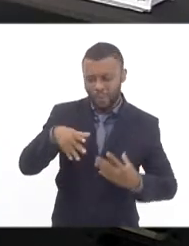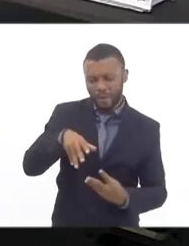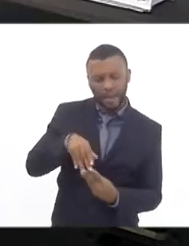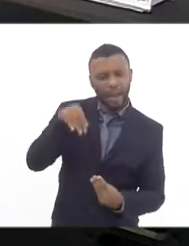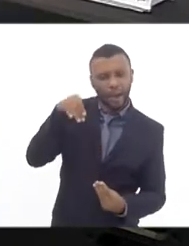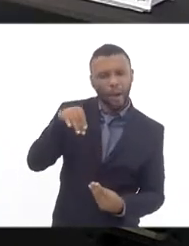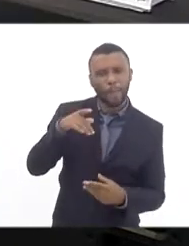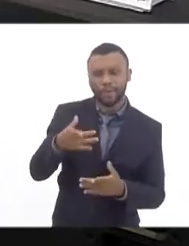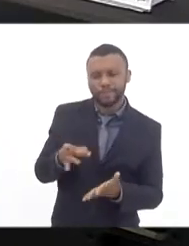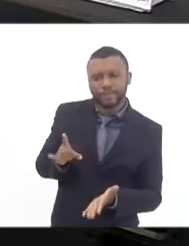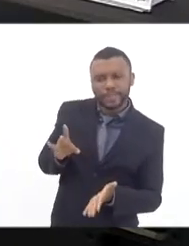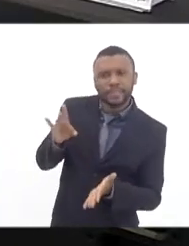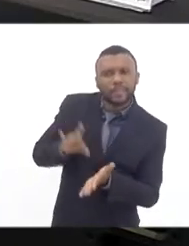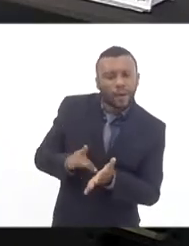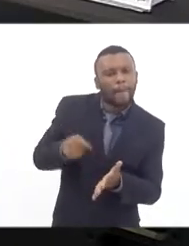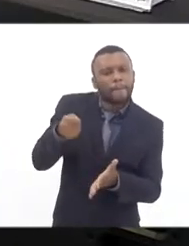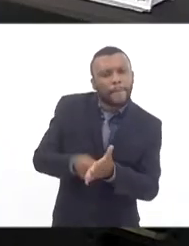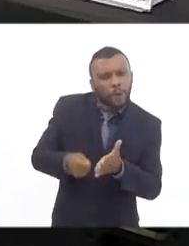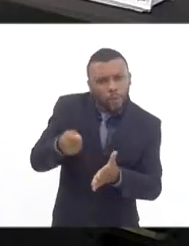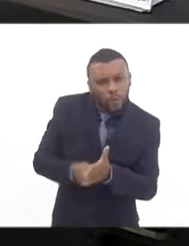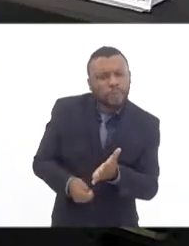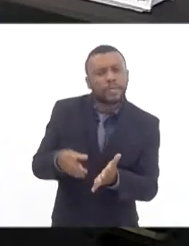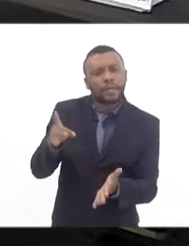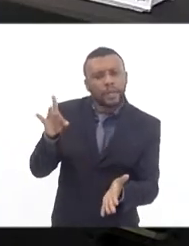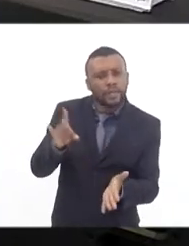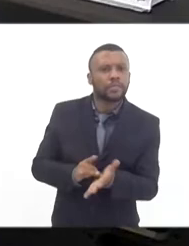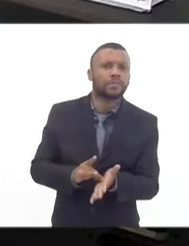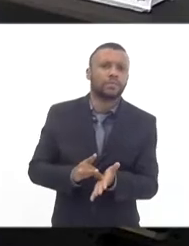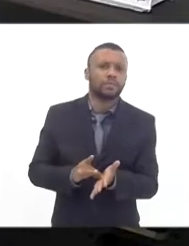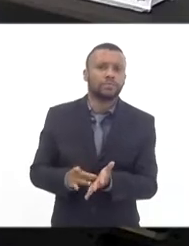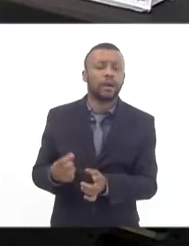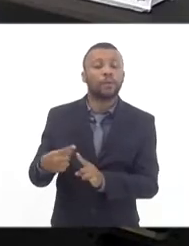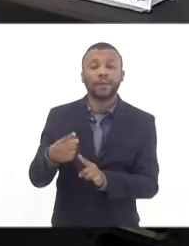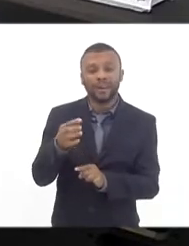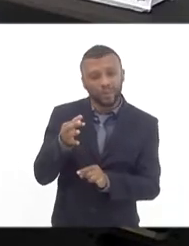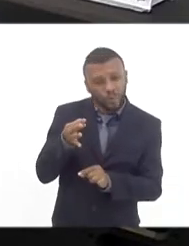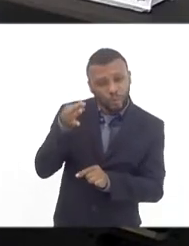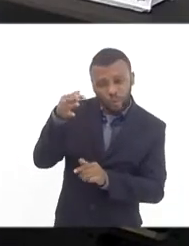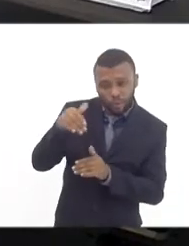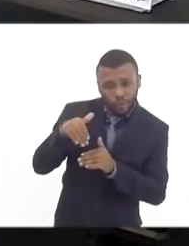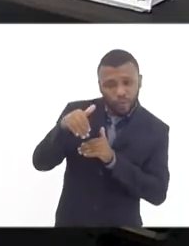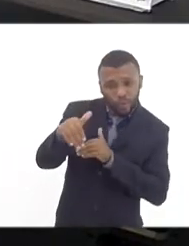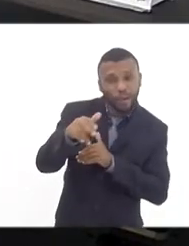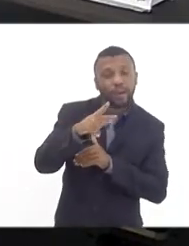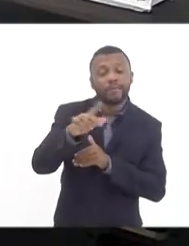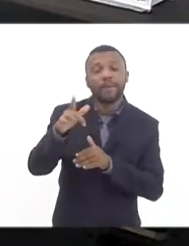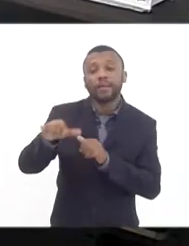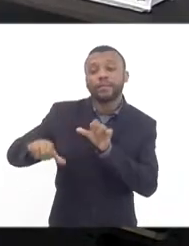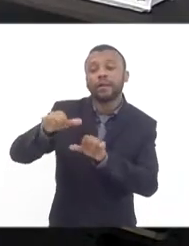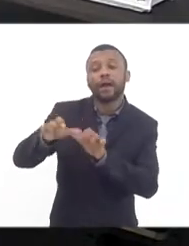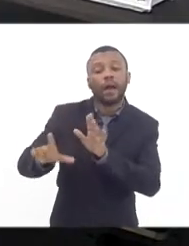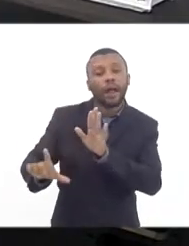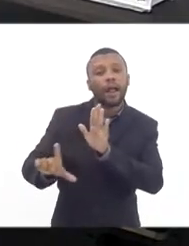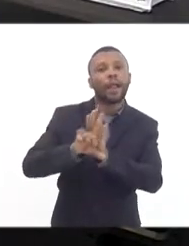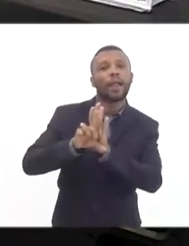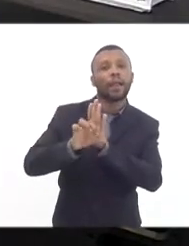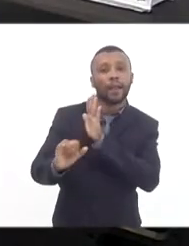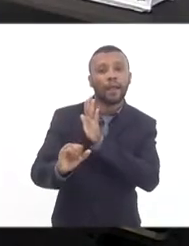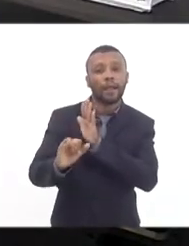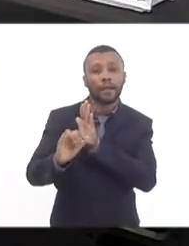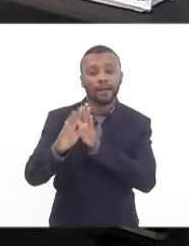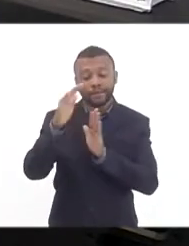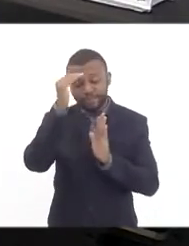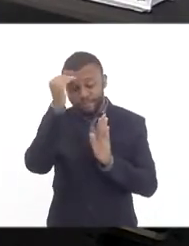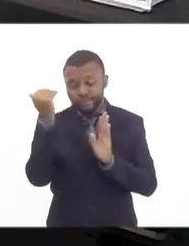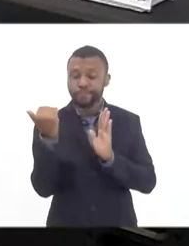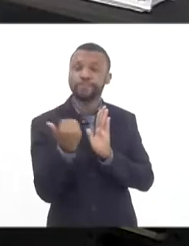é uma luta legítima, por enquanto. Porque daqui a pouco ela vai se tornar legal a partir da lei.